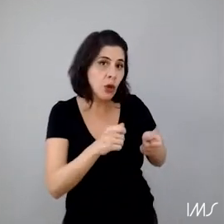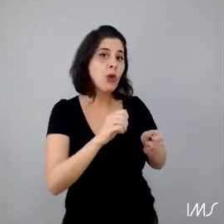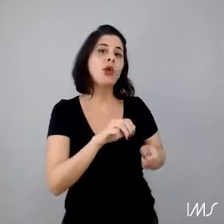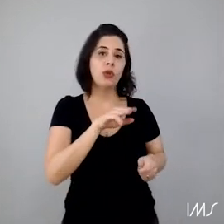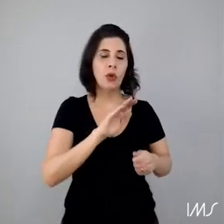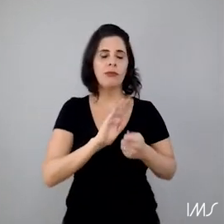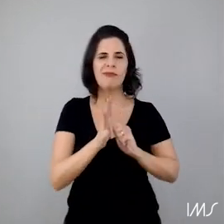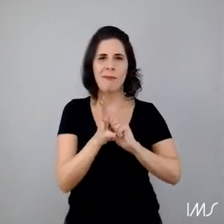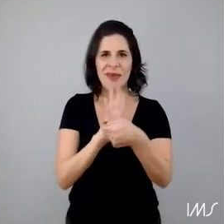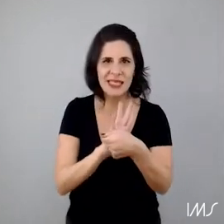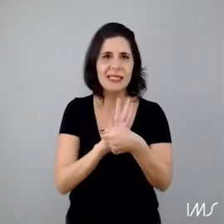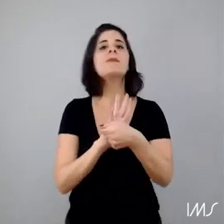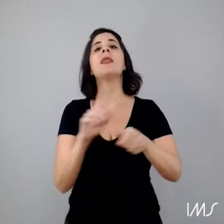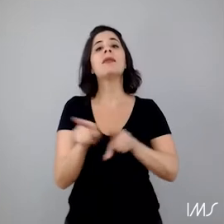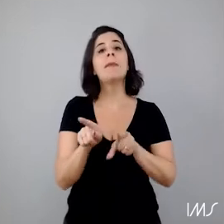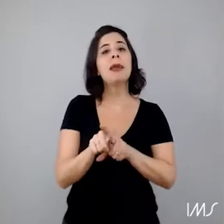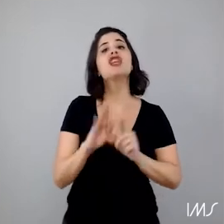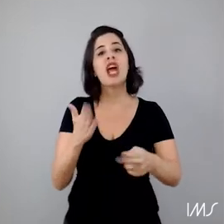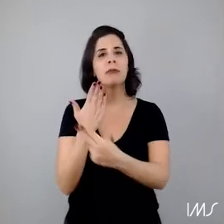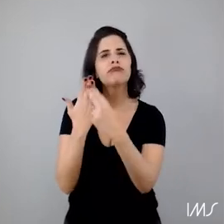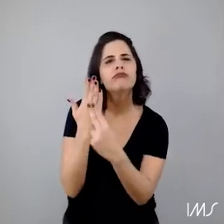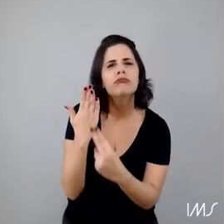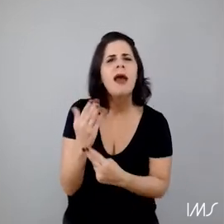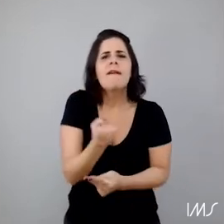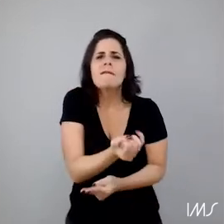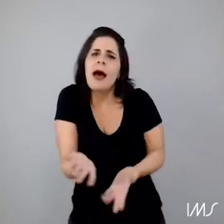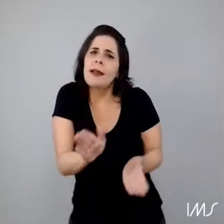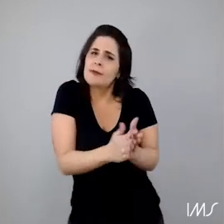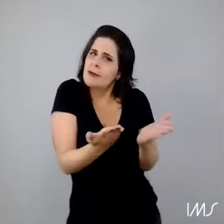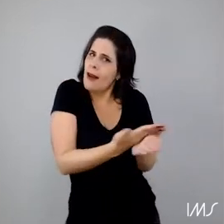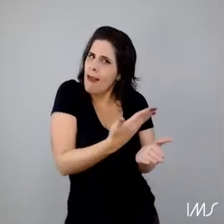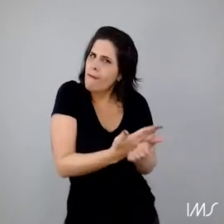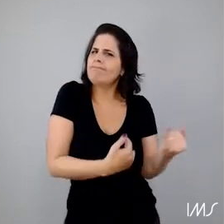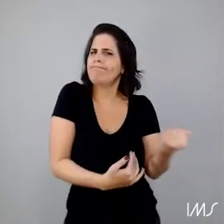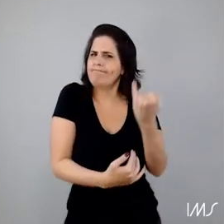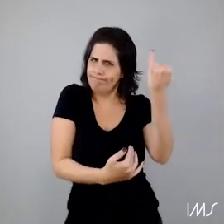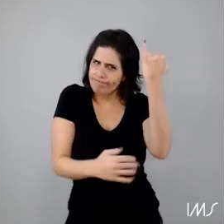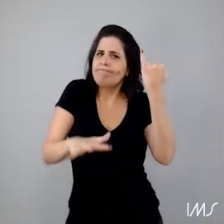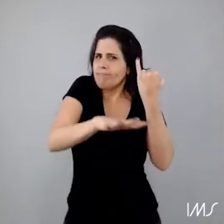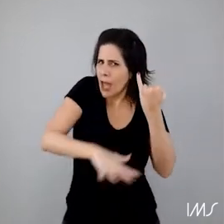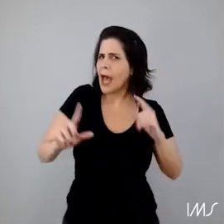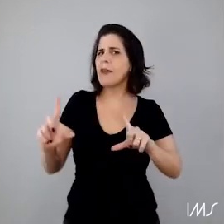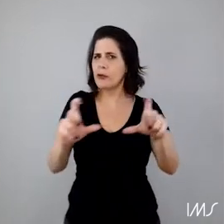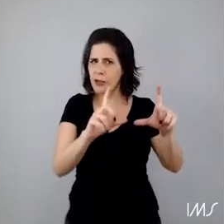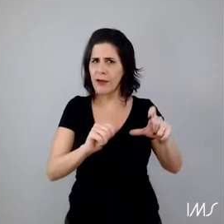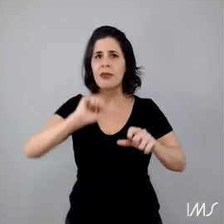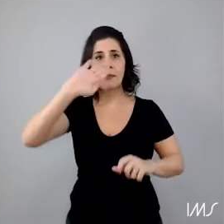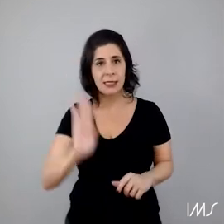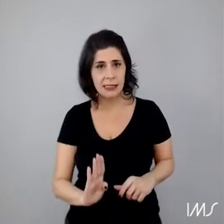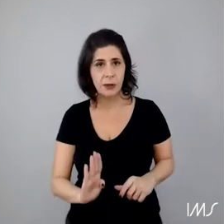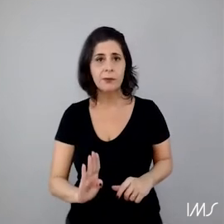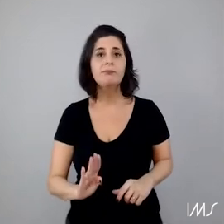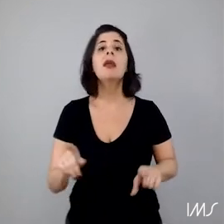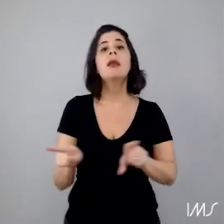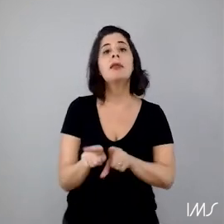Som de São Paulo, MIS. É autor de muitos livros de grande importância para o referencial do estudo da fotografia no Brasil e